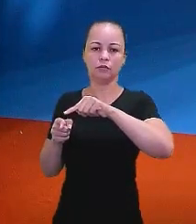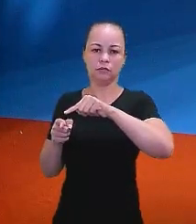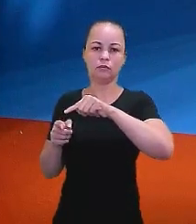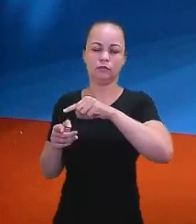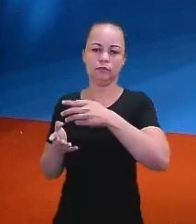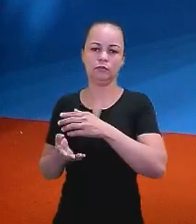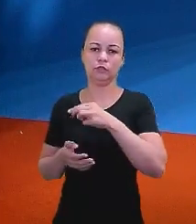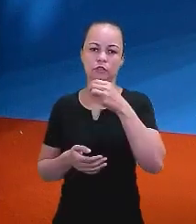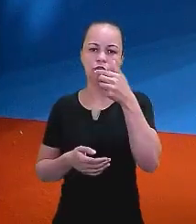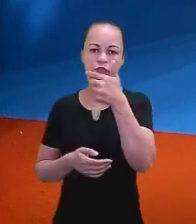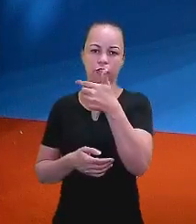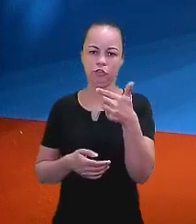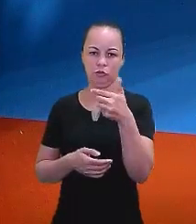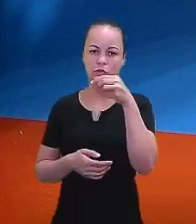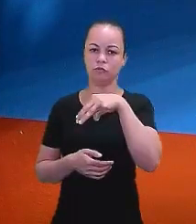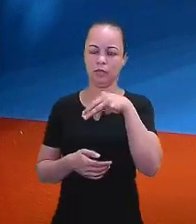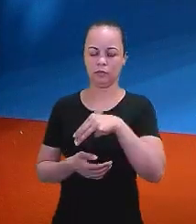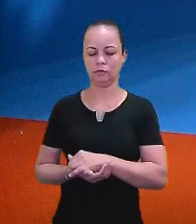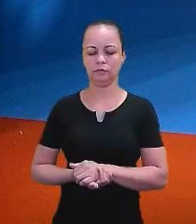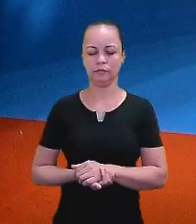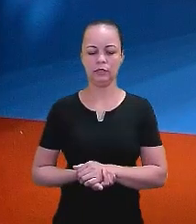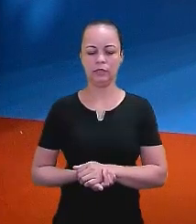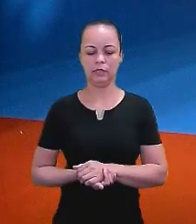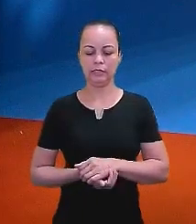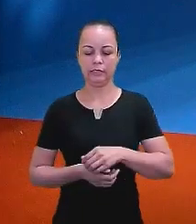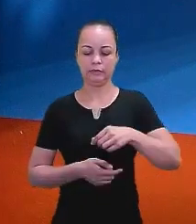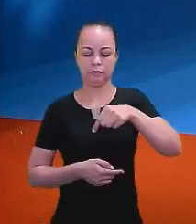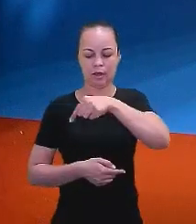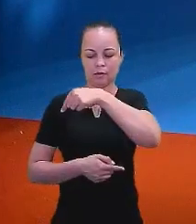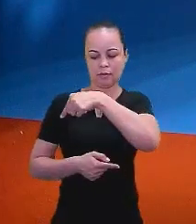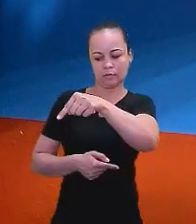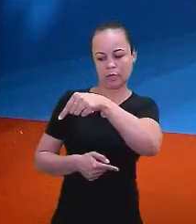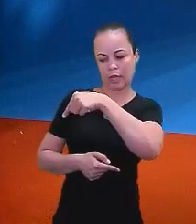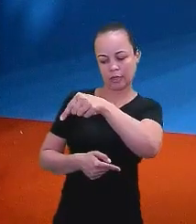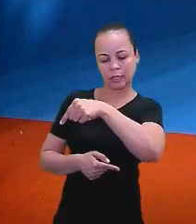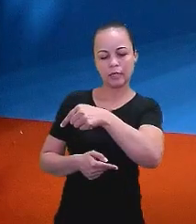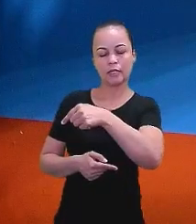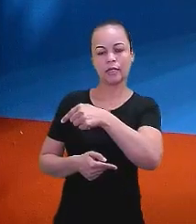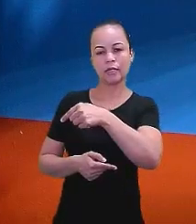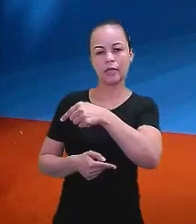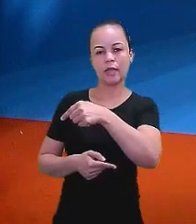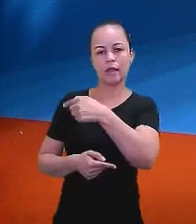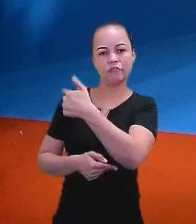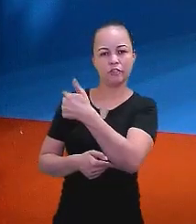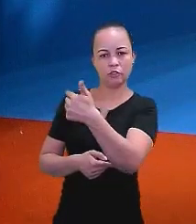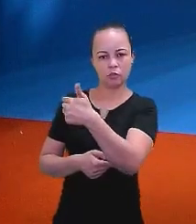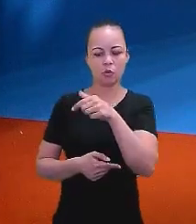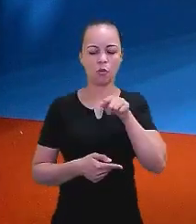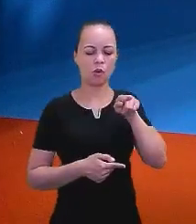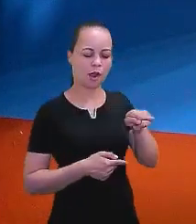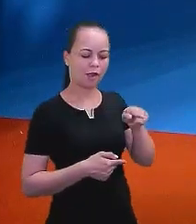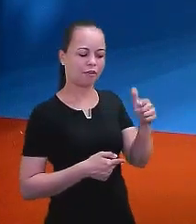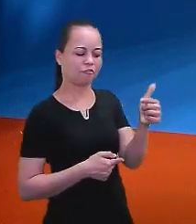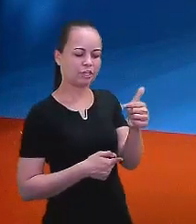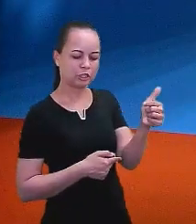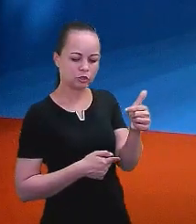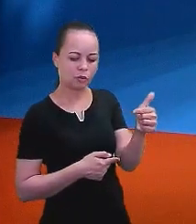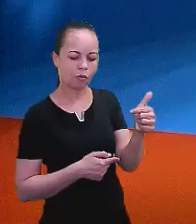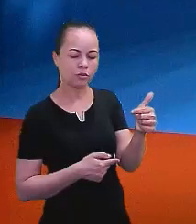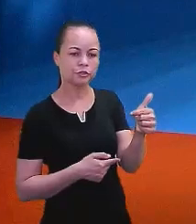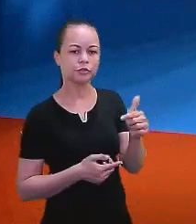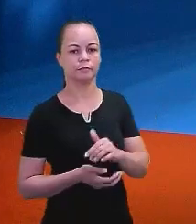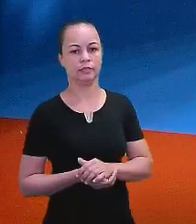metros. Então, se esse lado aqui da largura é 22, esse outro lado vai ser 22. Se esse